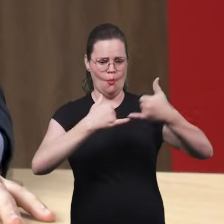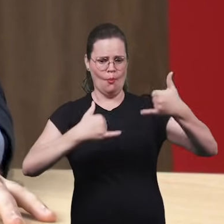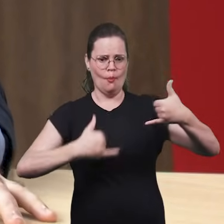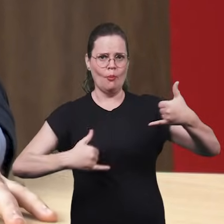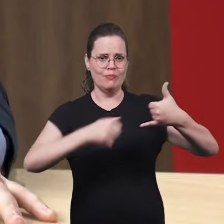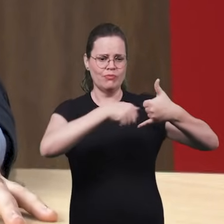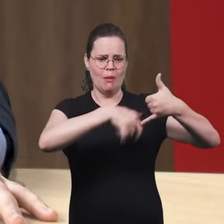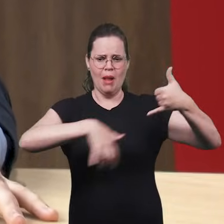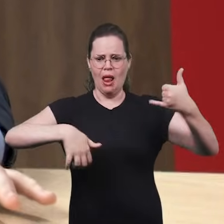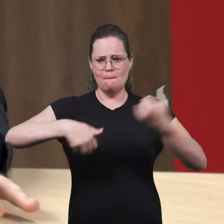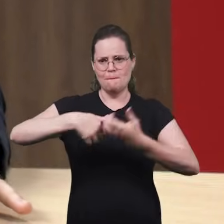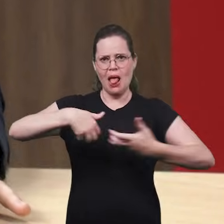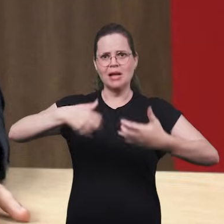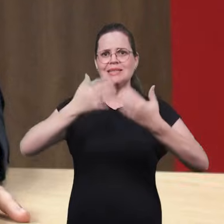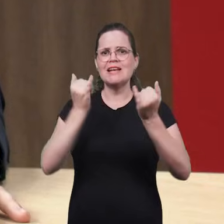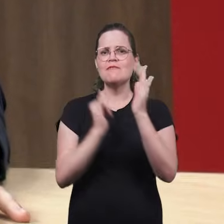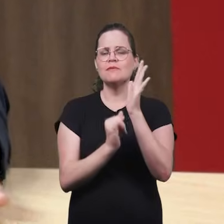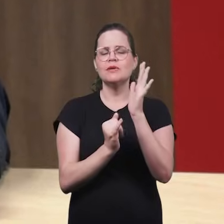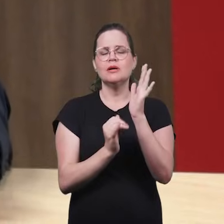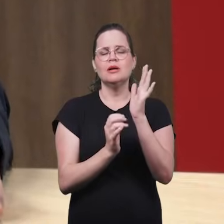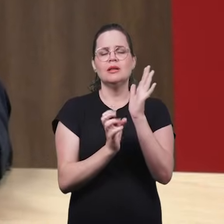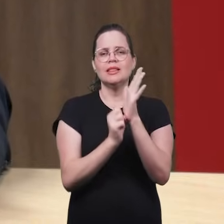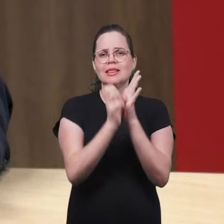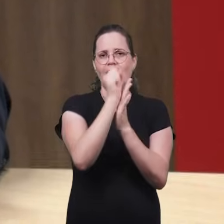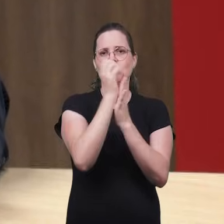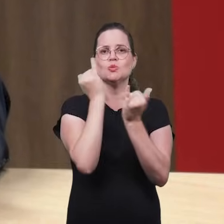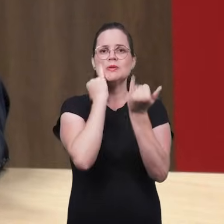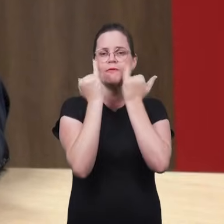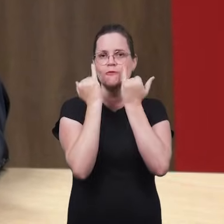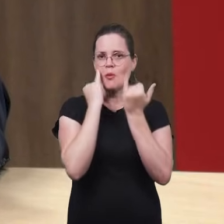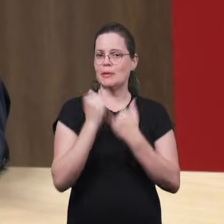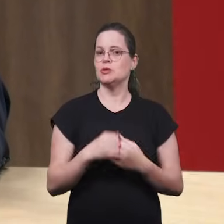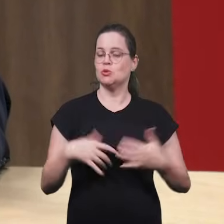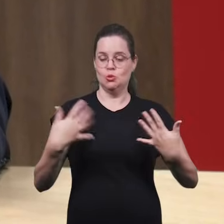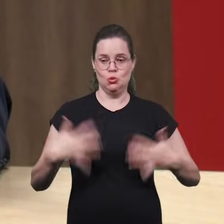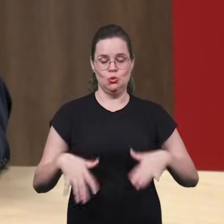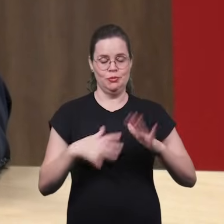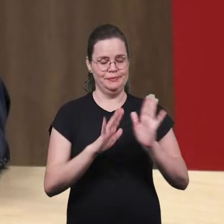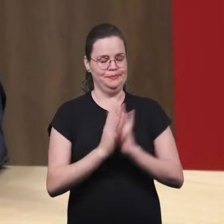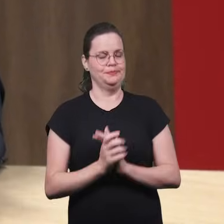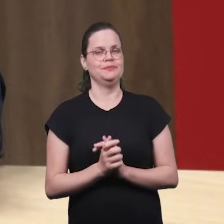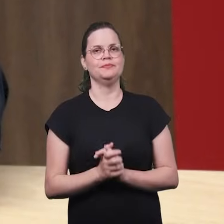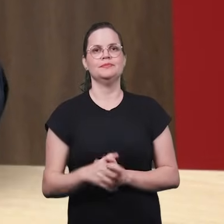impressionante. O que é inteligência artificial, como a gente tem,